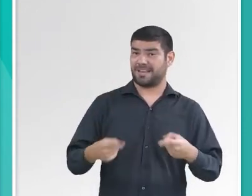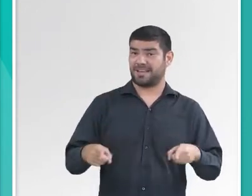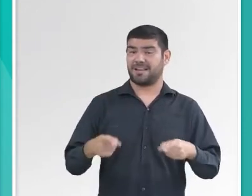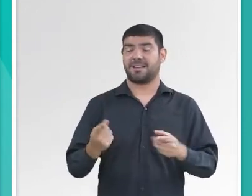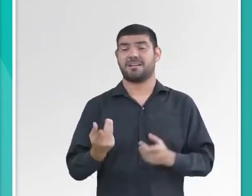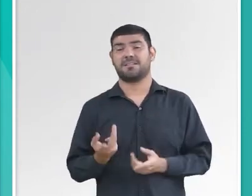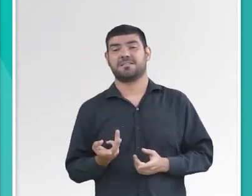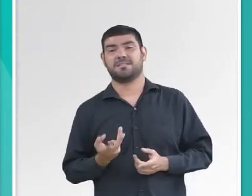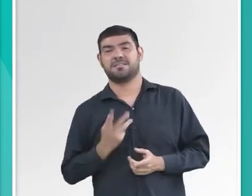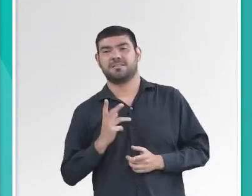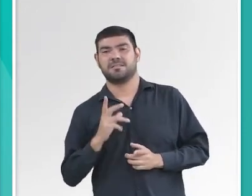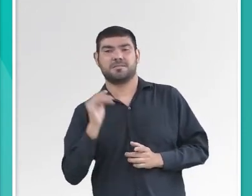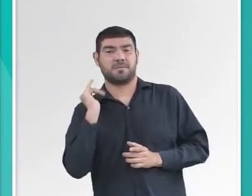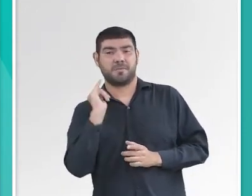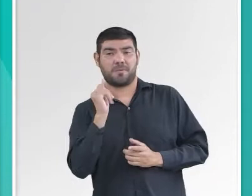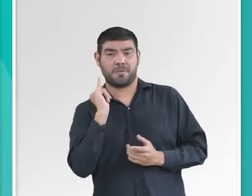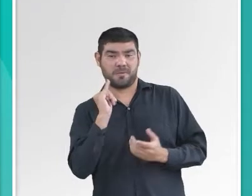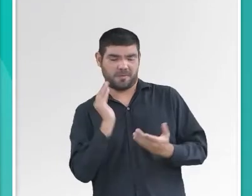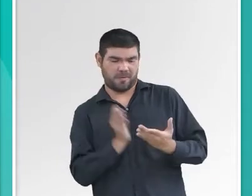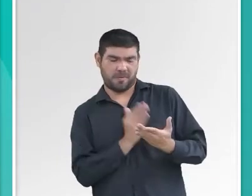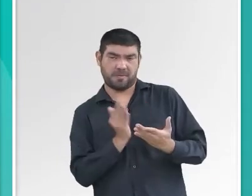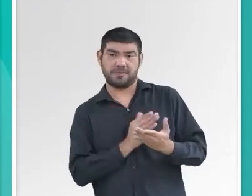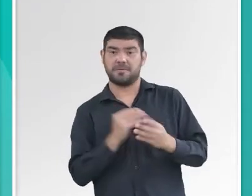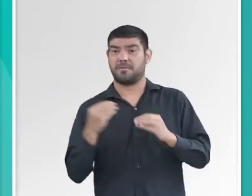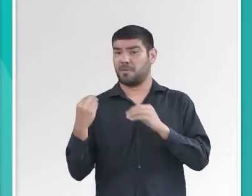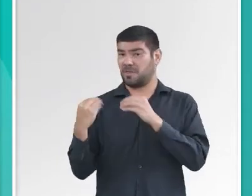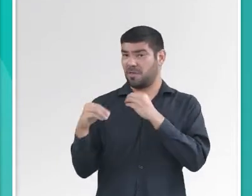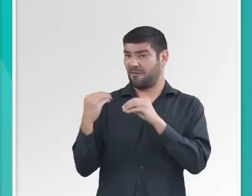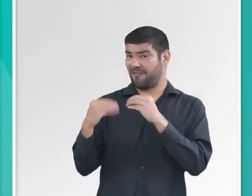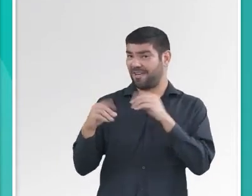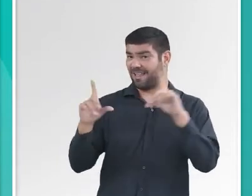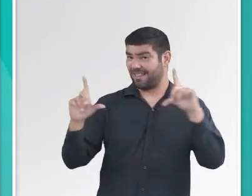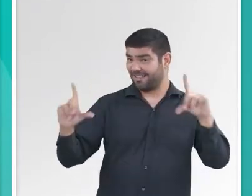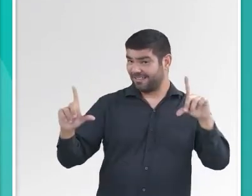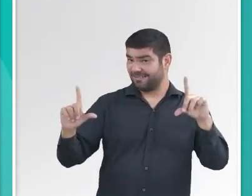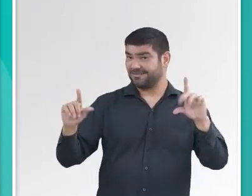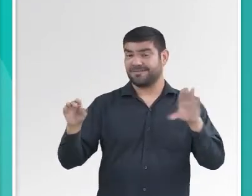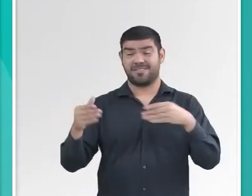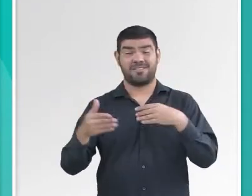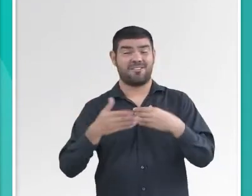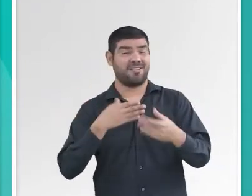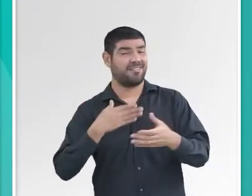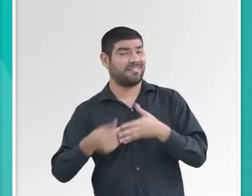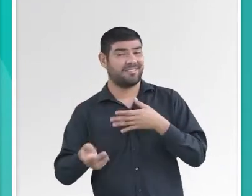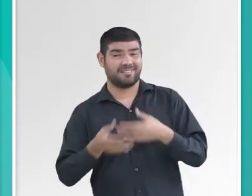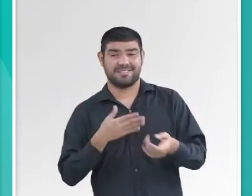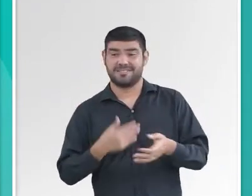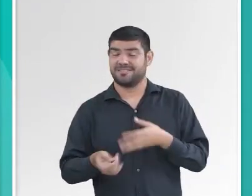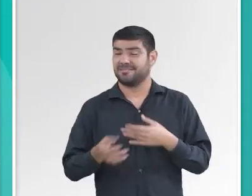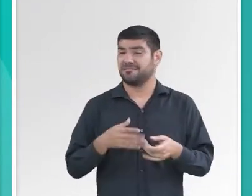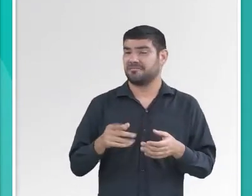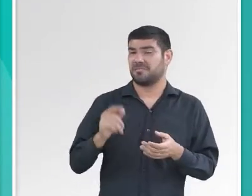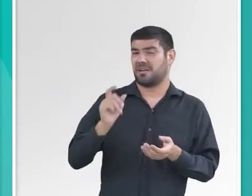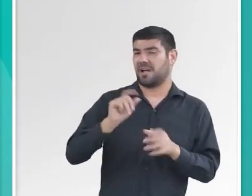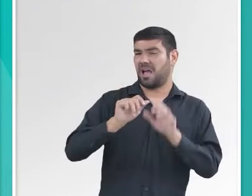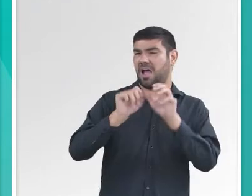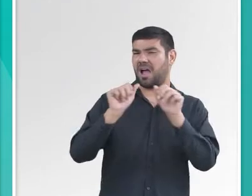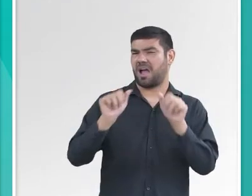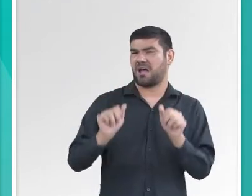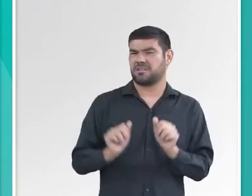pequeno conto, uma novela, tá? Então qualquer obra de arte,